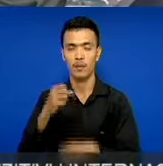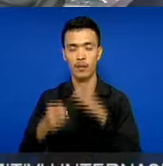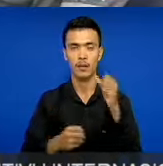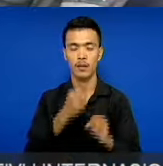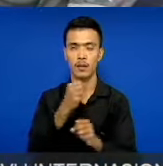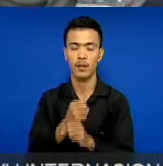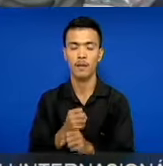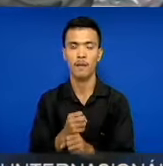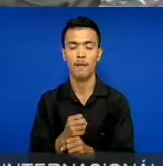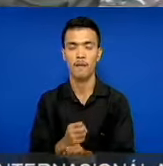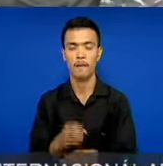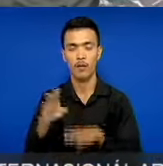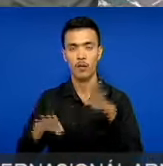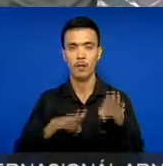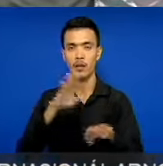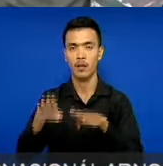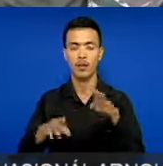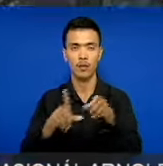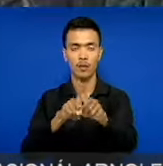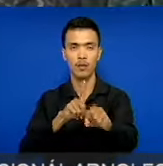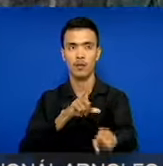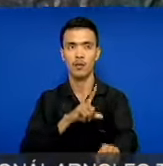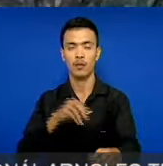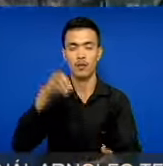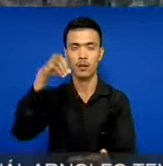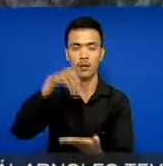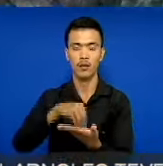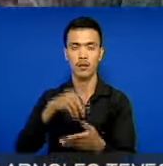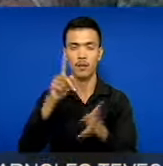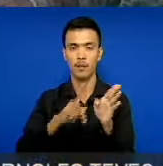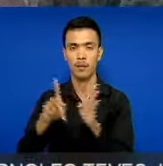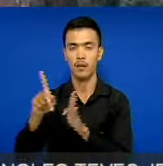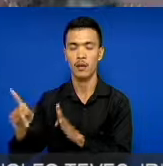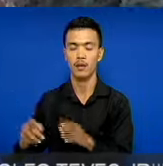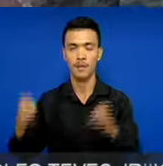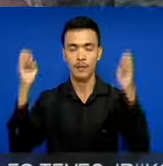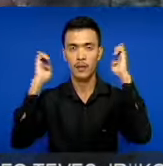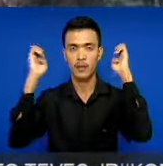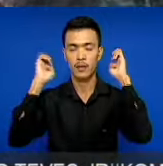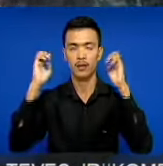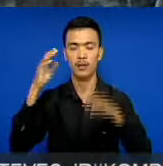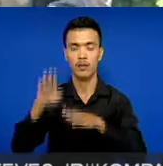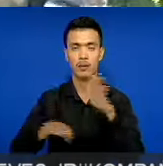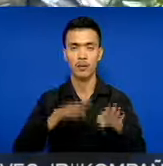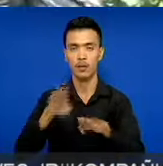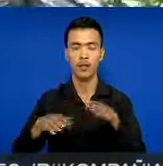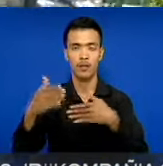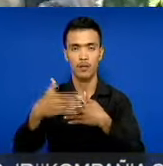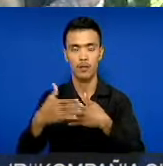maka laodok niniane, plane tama ia planu anual. Exercício ansal abisibese kini ne